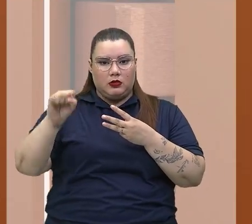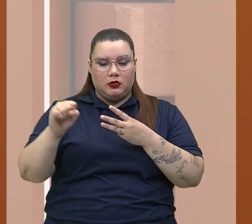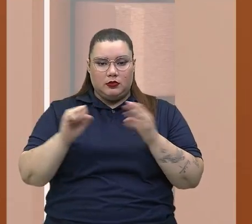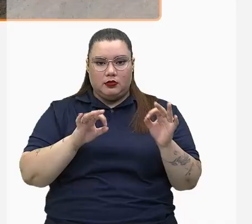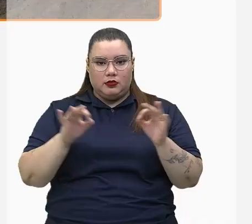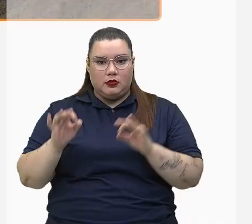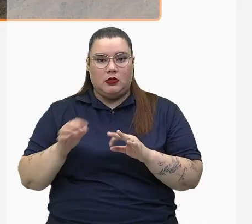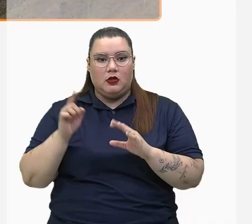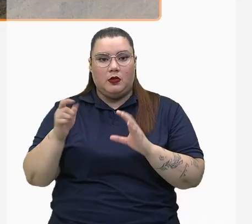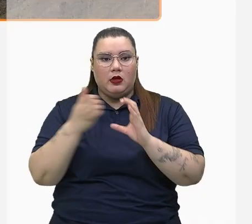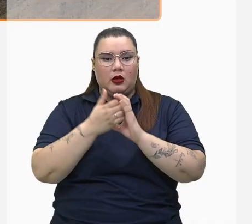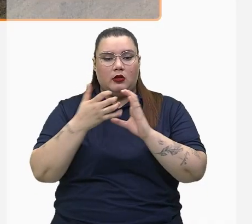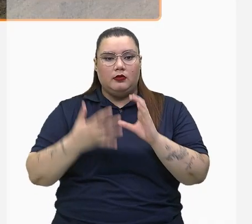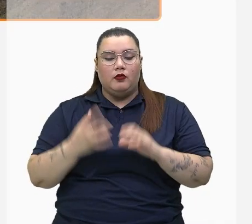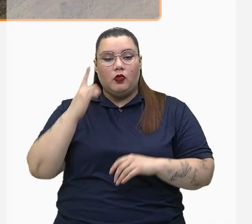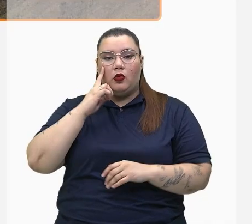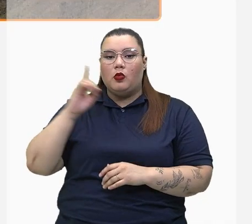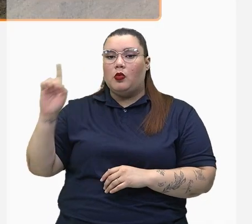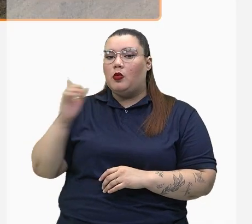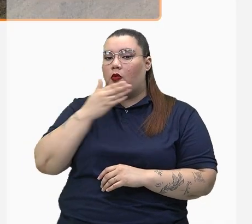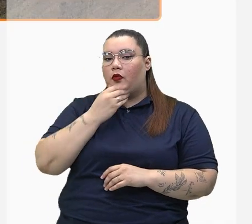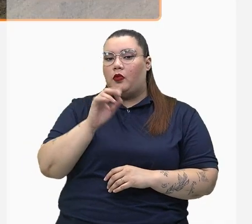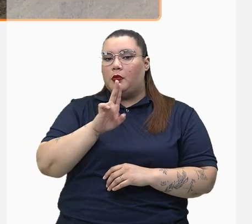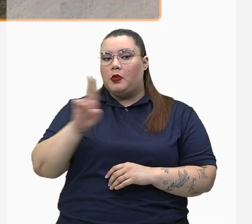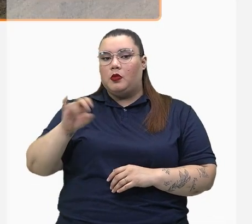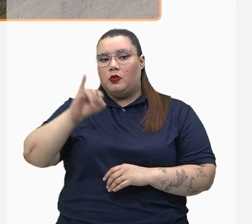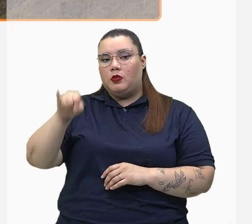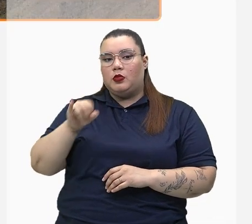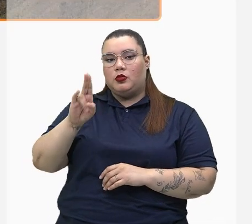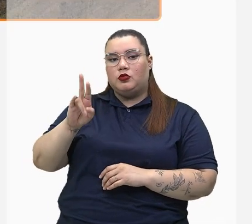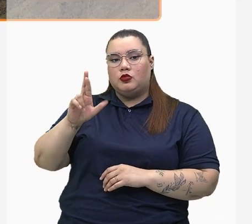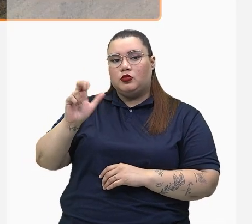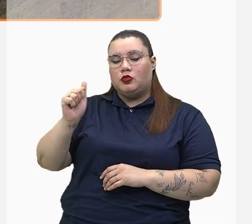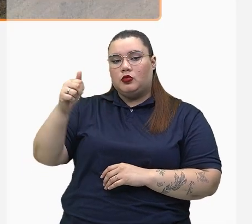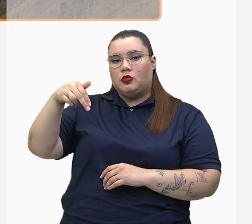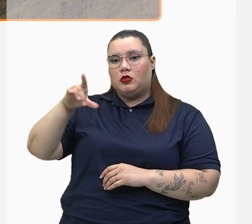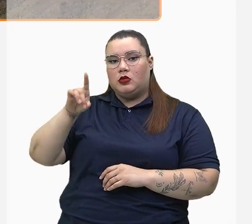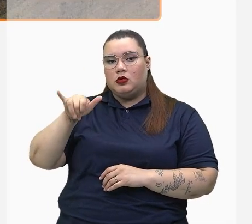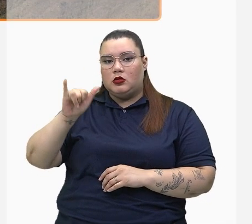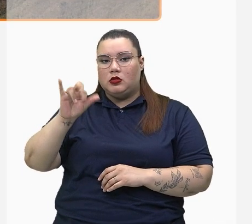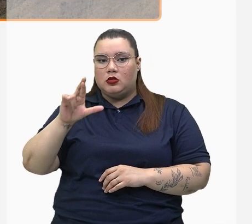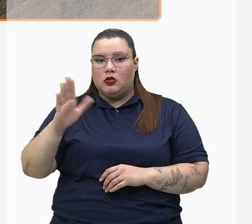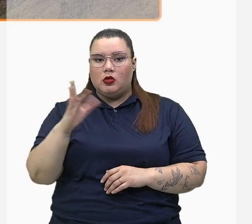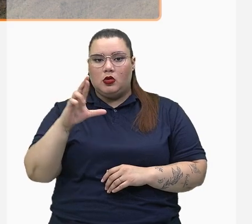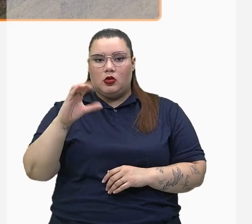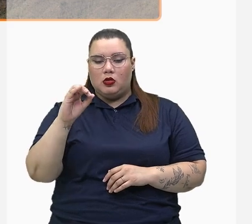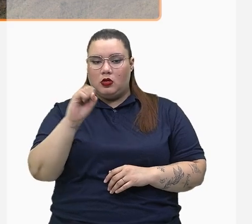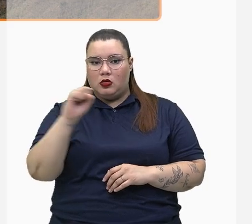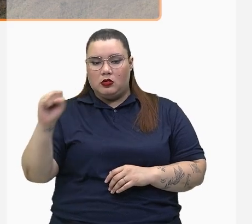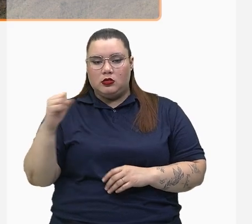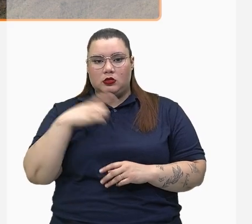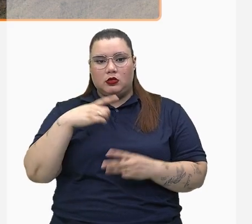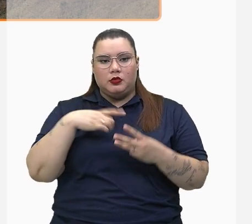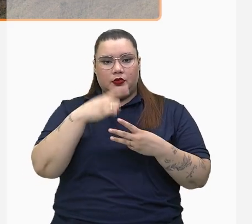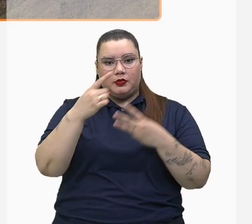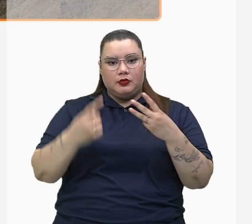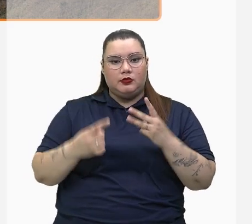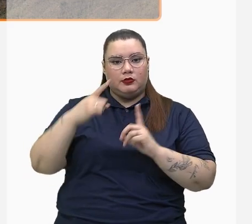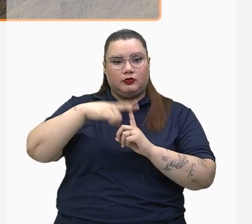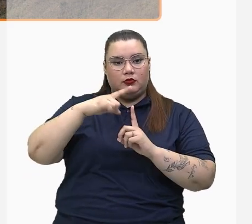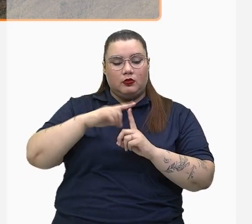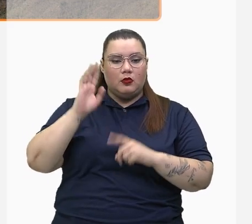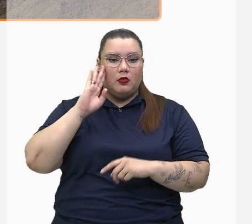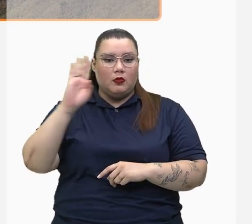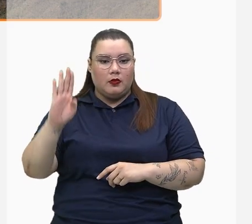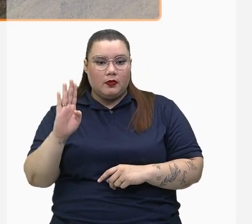relevo da Amazônia, como a gente vai verificar, com essas três formas, onde predominam